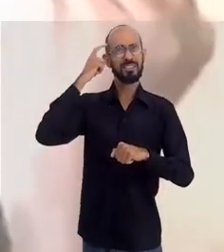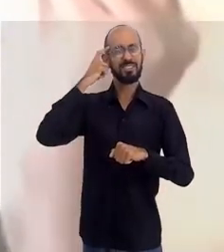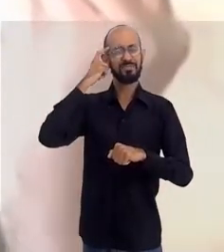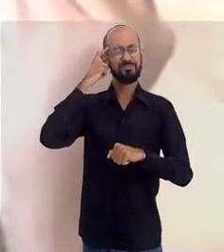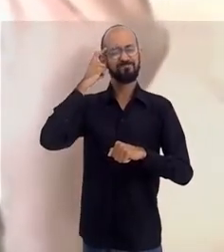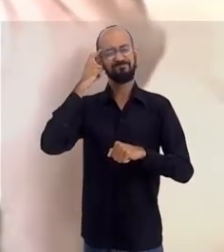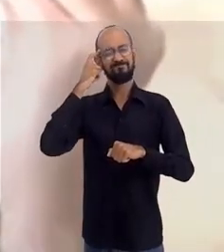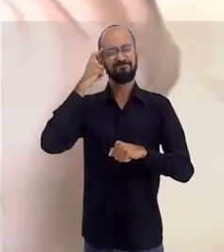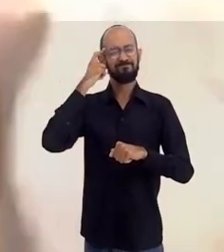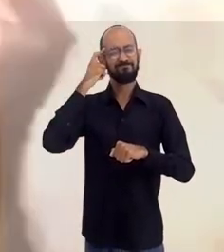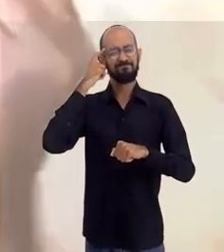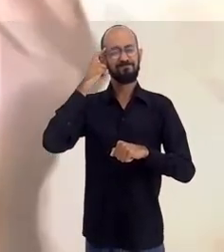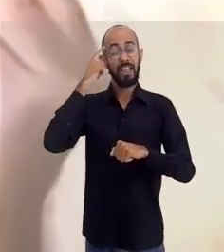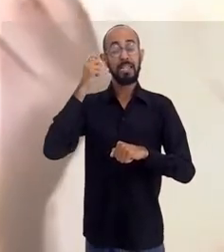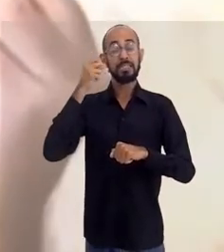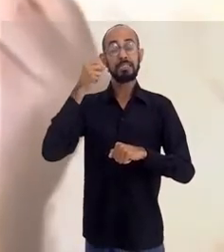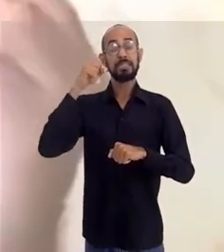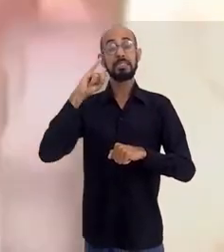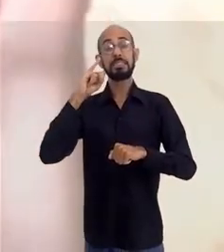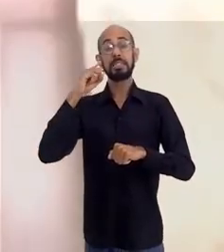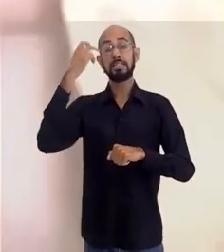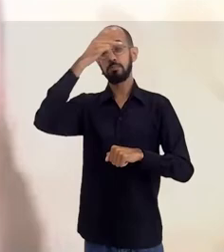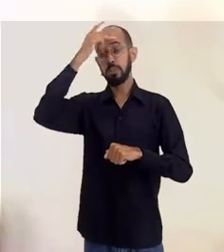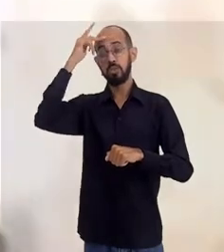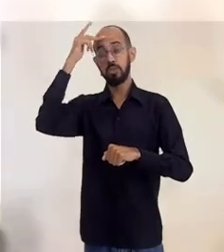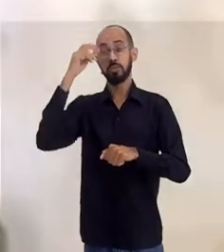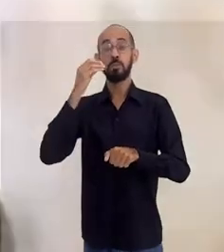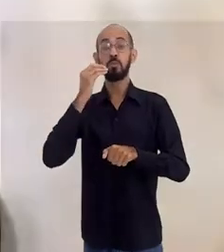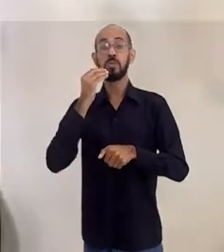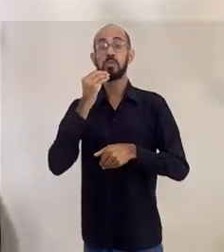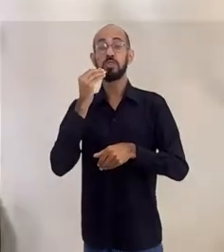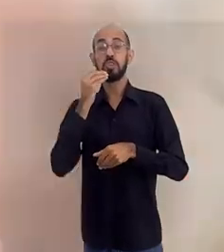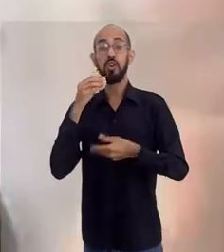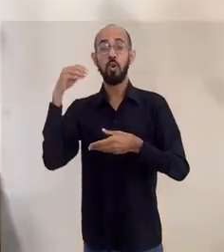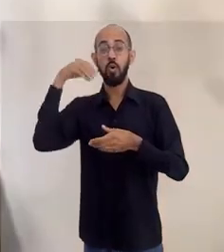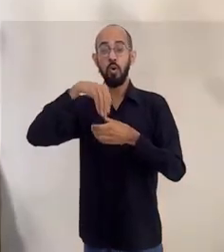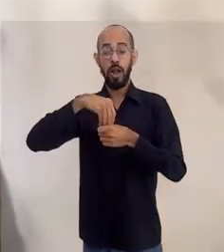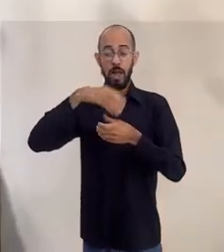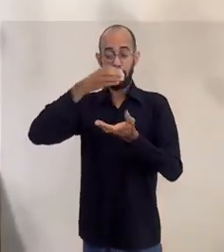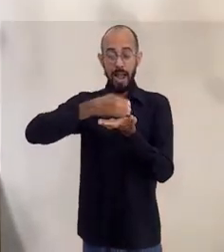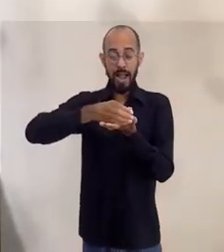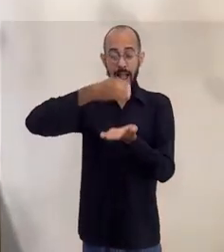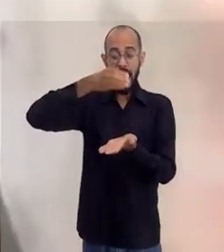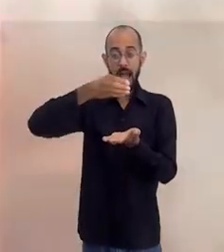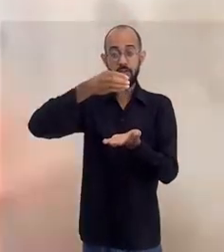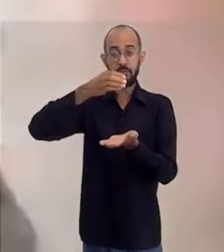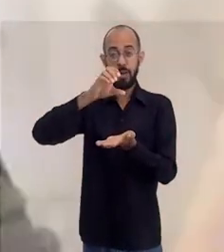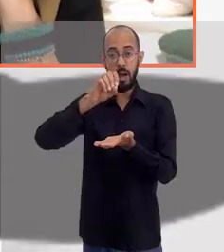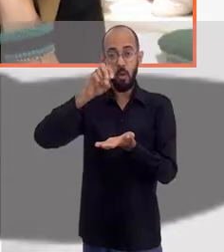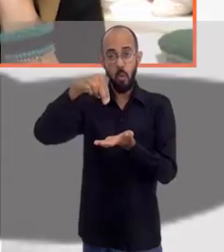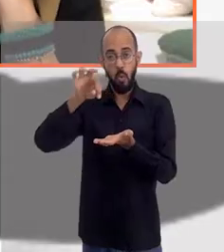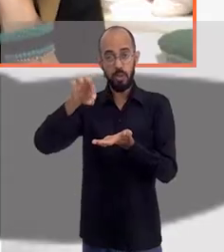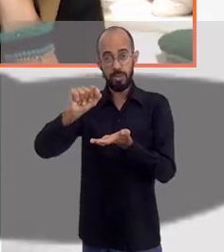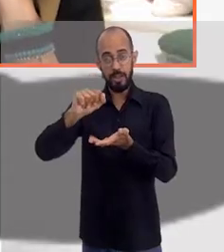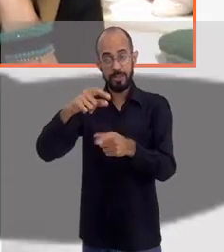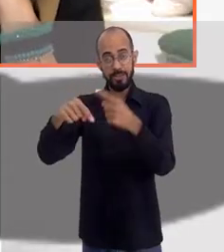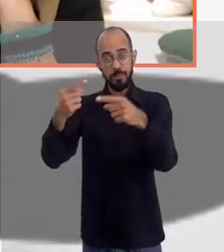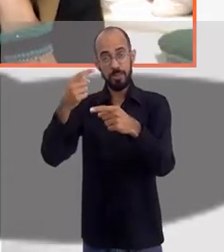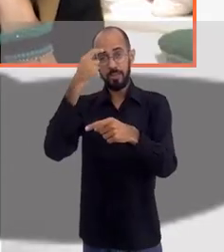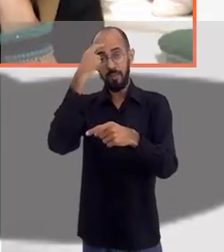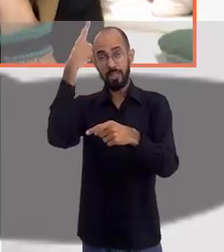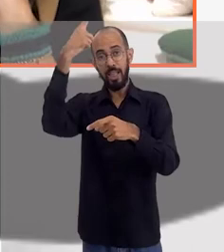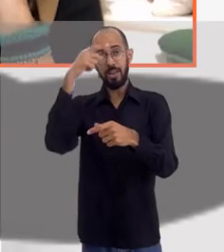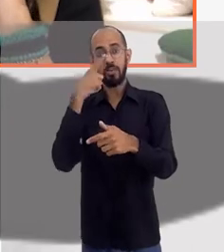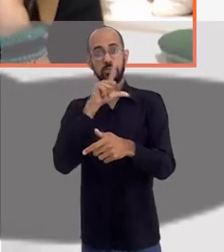nisso que eu falei imagina se as pessoas pudessem colocar na garrafa uma conta básica e elas aparecessem